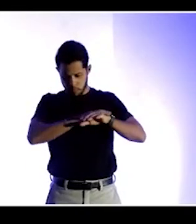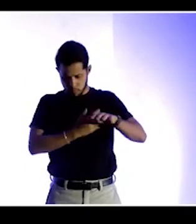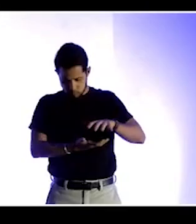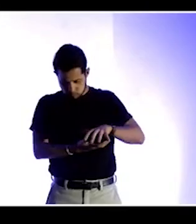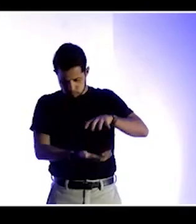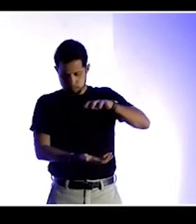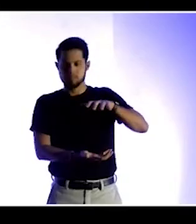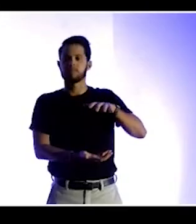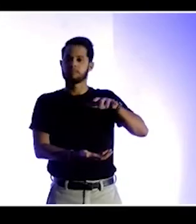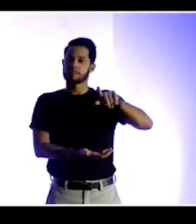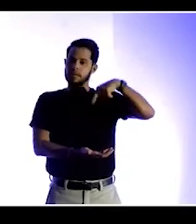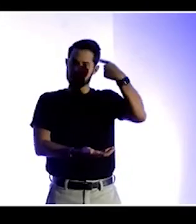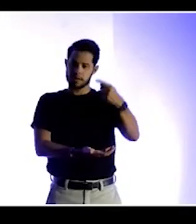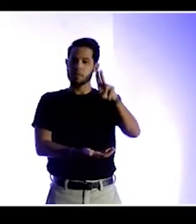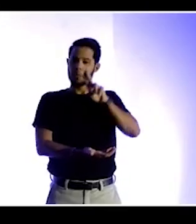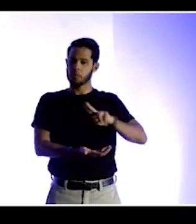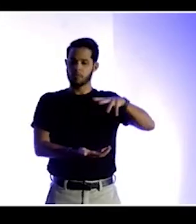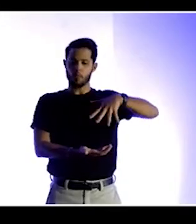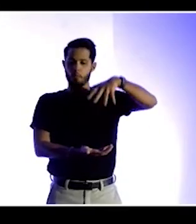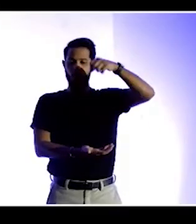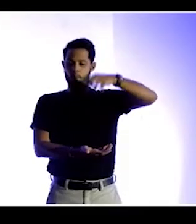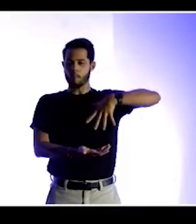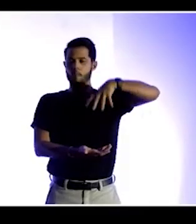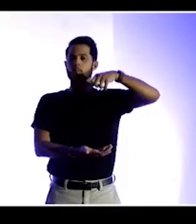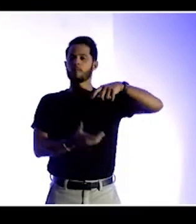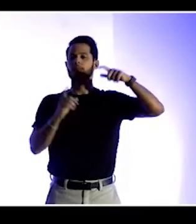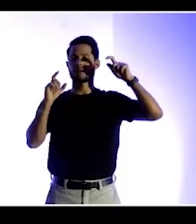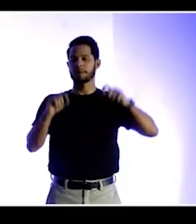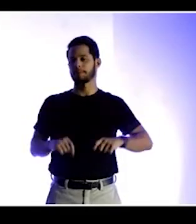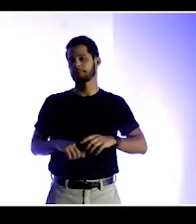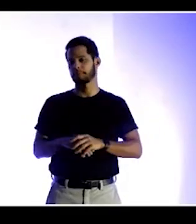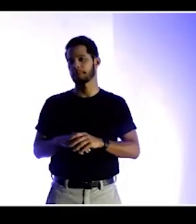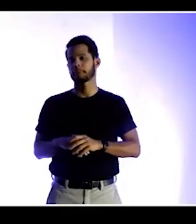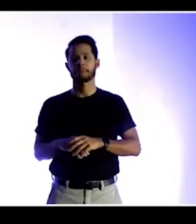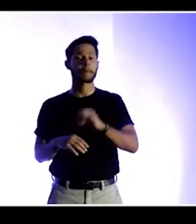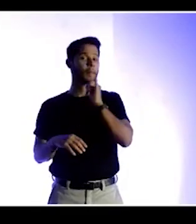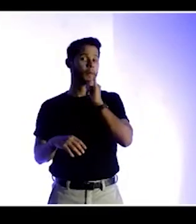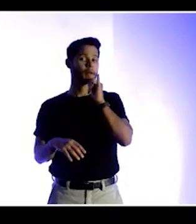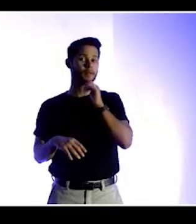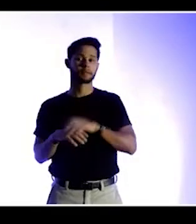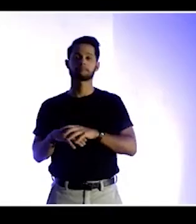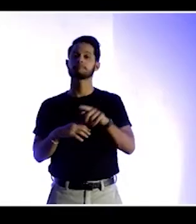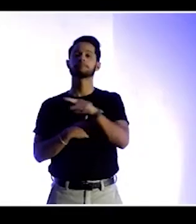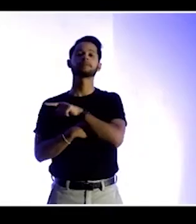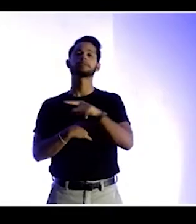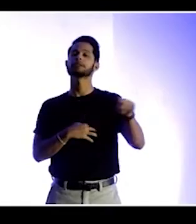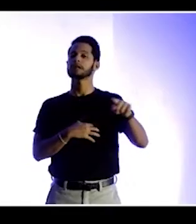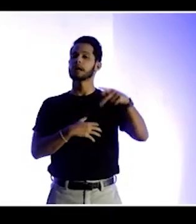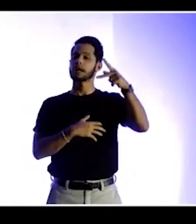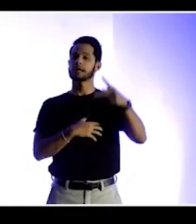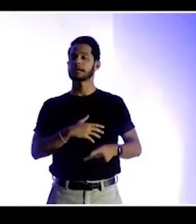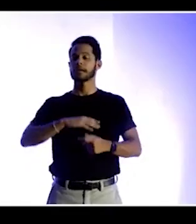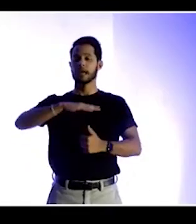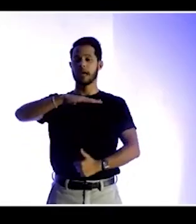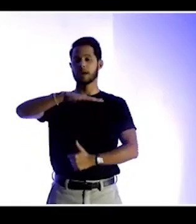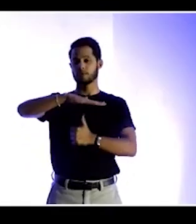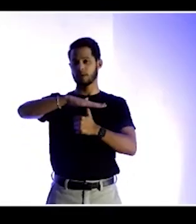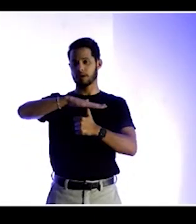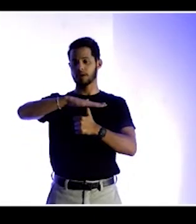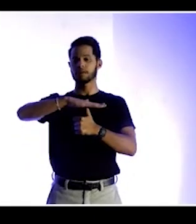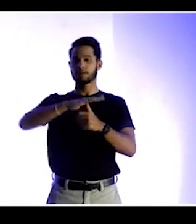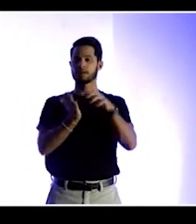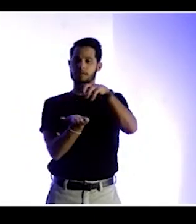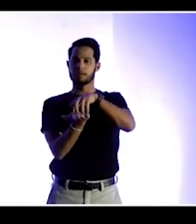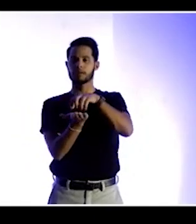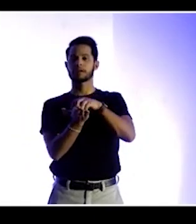Se vocês saem aqui da reitoria e caminham lá em direção ao CTC, às